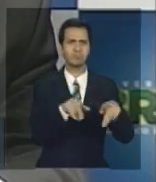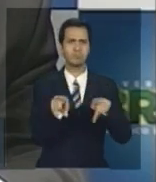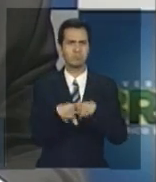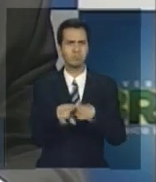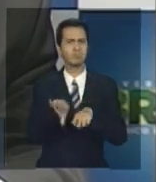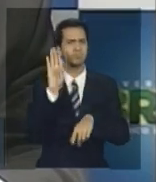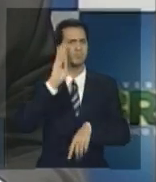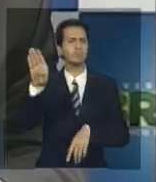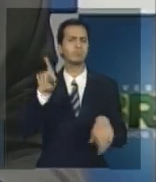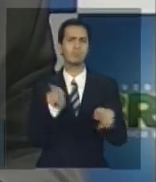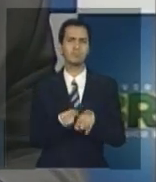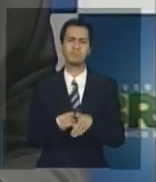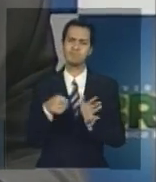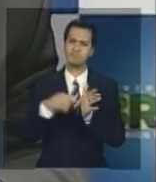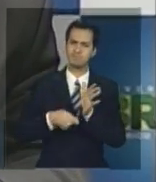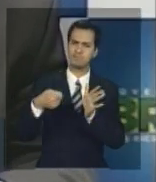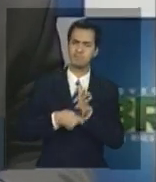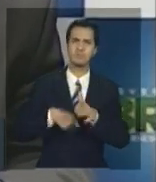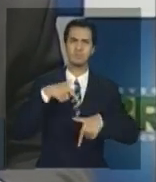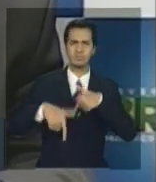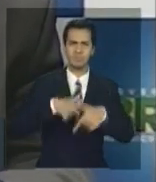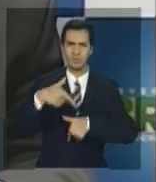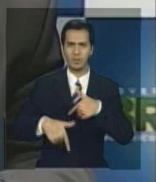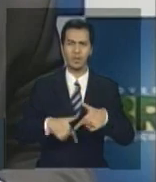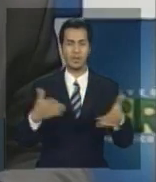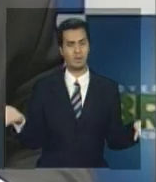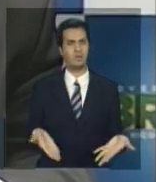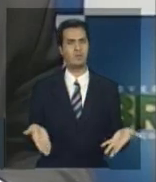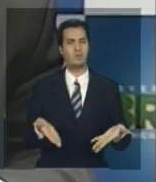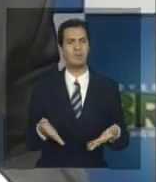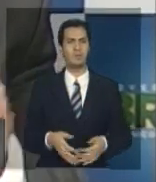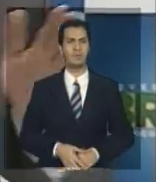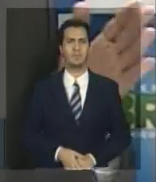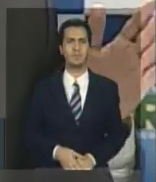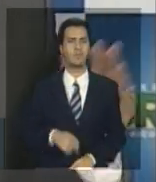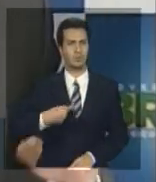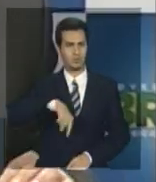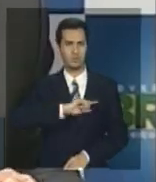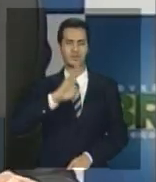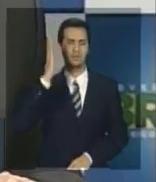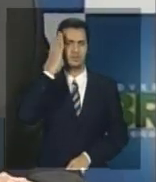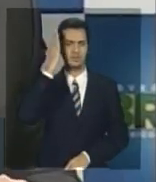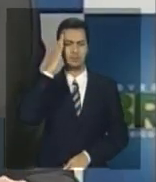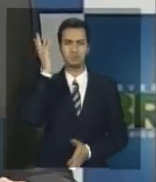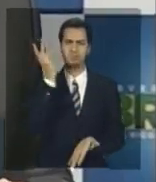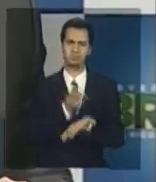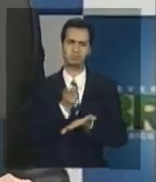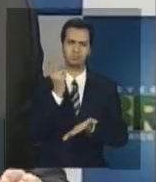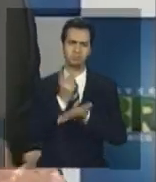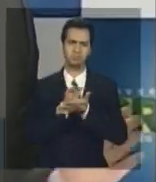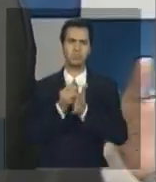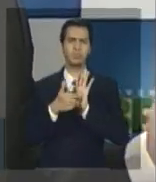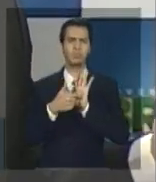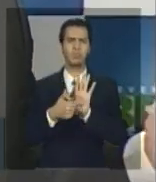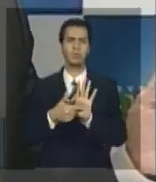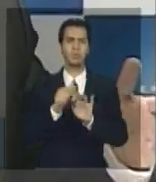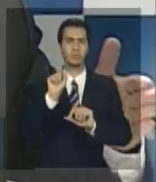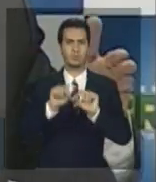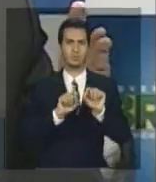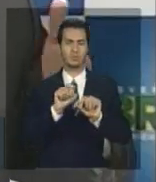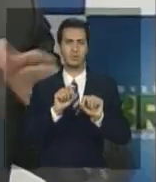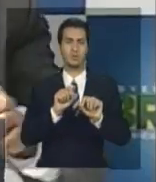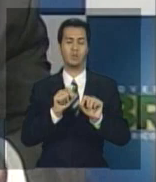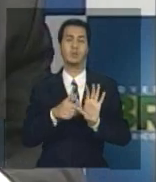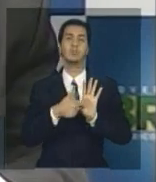e, sobretudo, intensificar as ações nesse momento. Nós sabemos que, tradicionalmente, isso foi, mostrou o gráfico, o Dr.